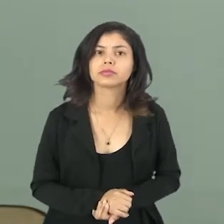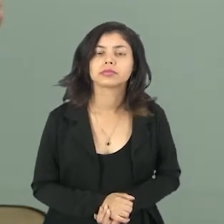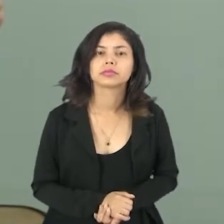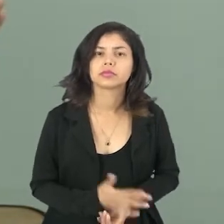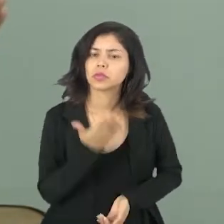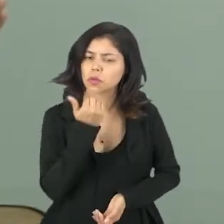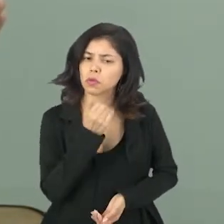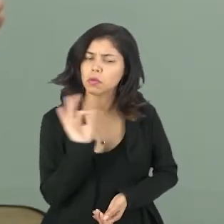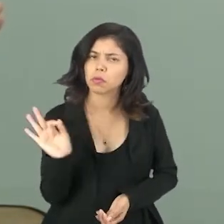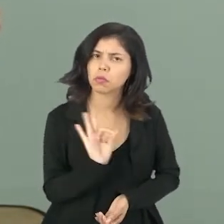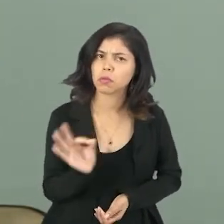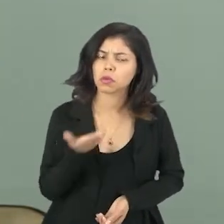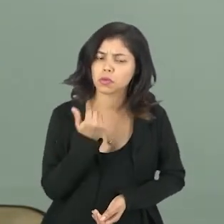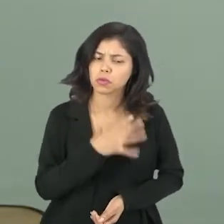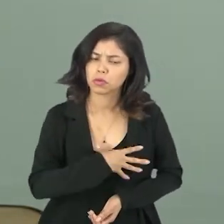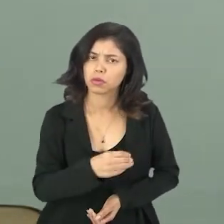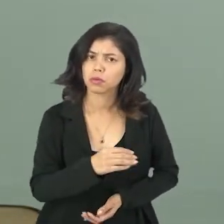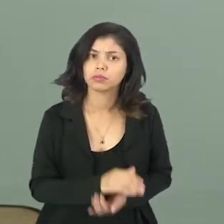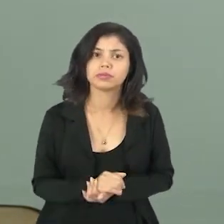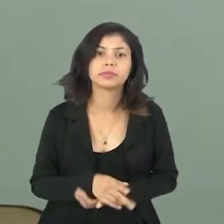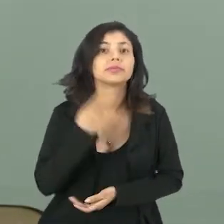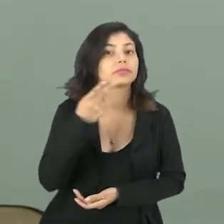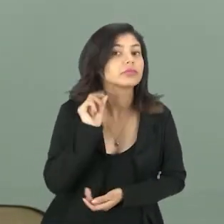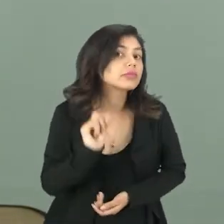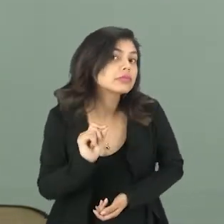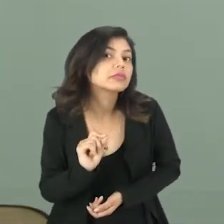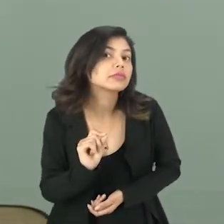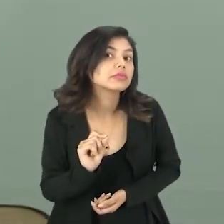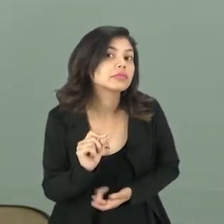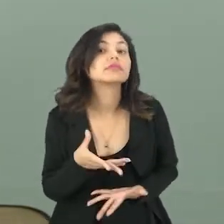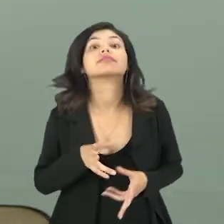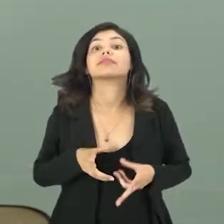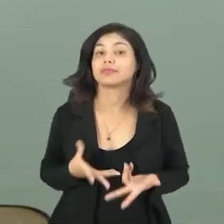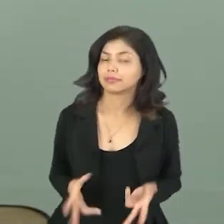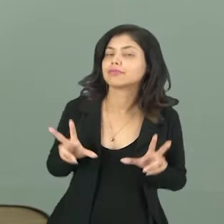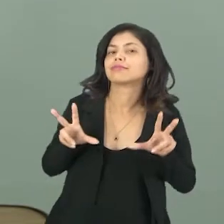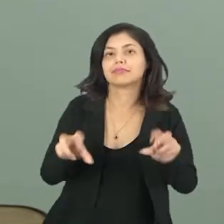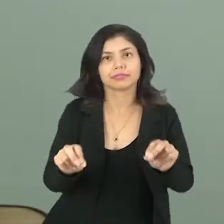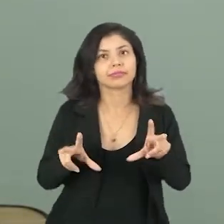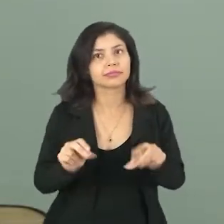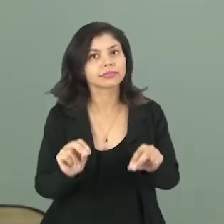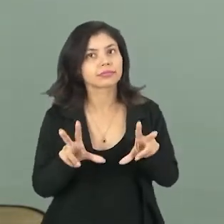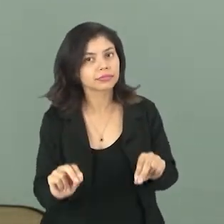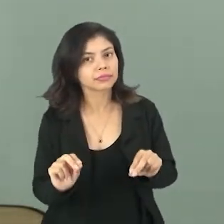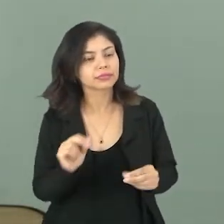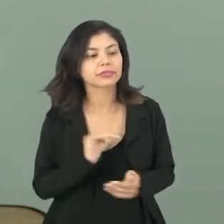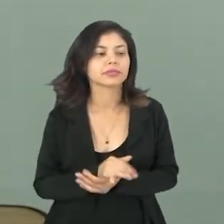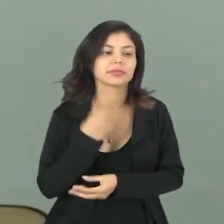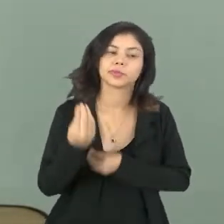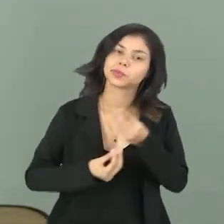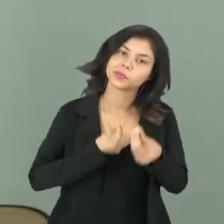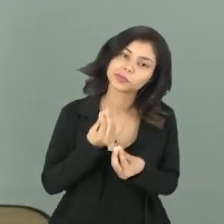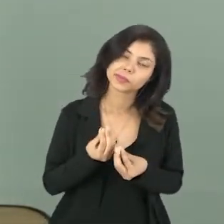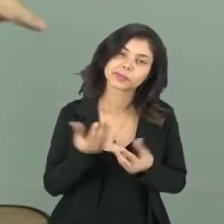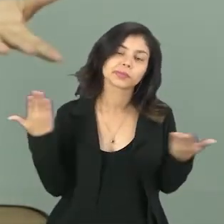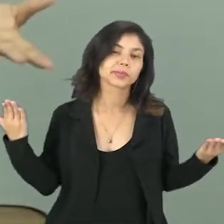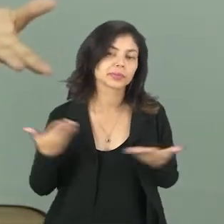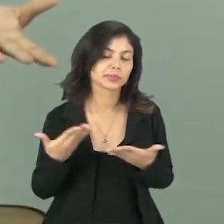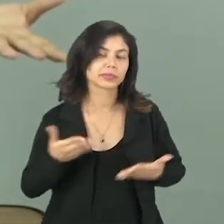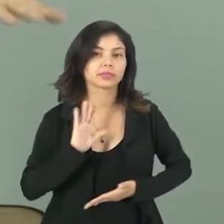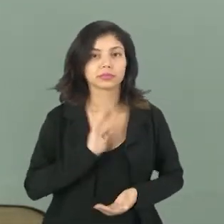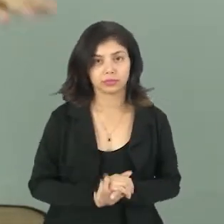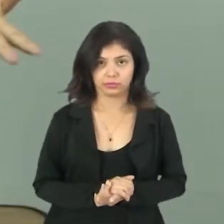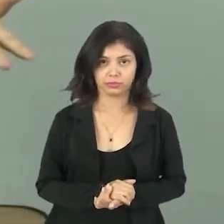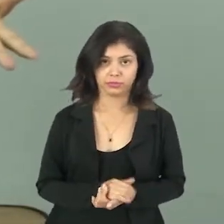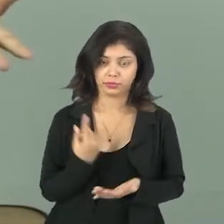não que não começa mais os seus filhotes ela estava falando isso para a águia certo muito bem e agora é